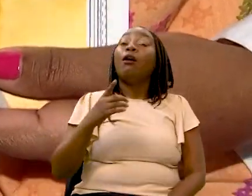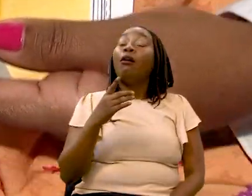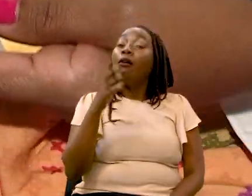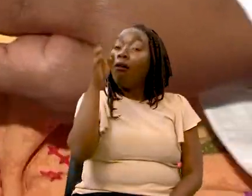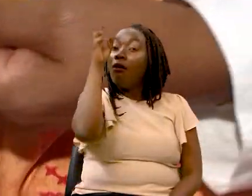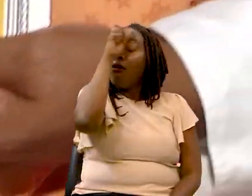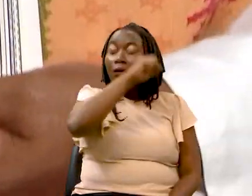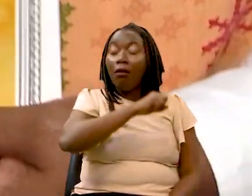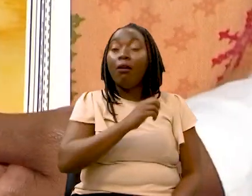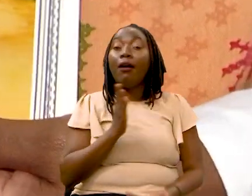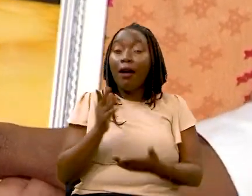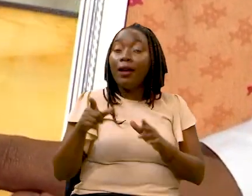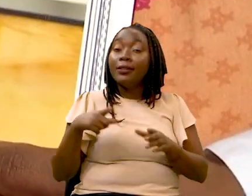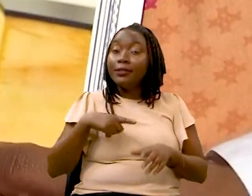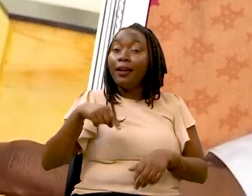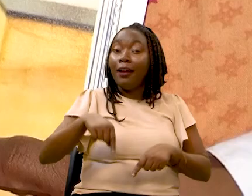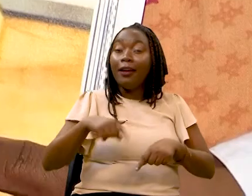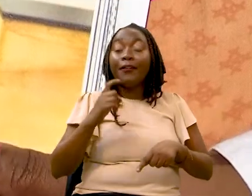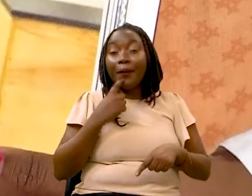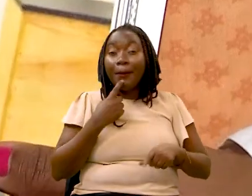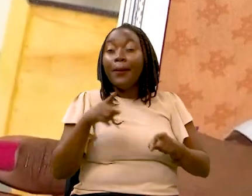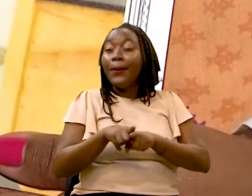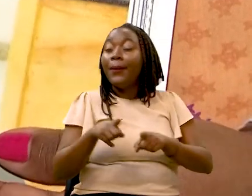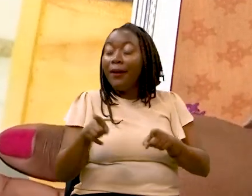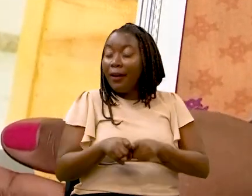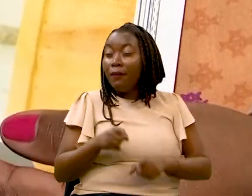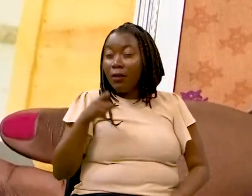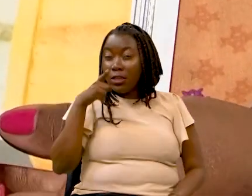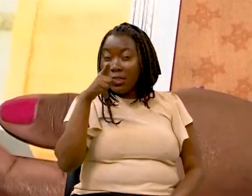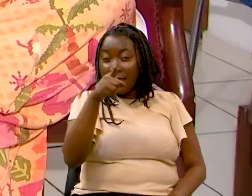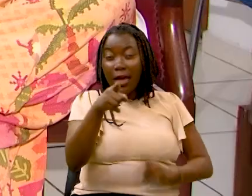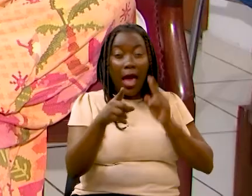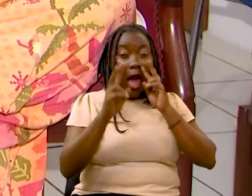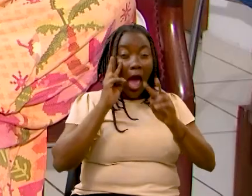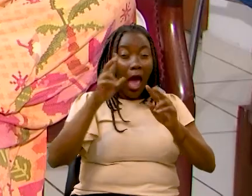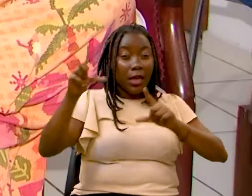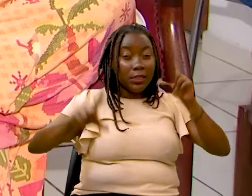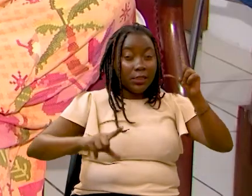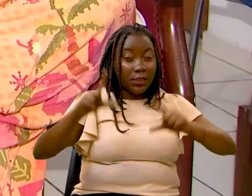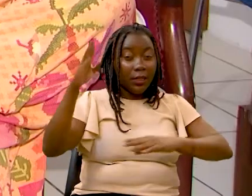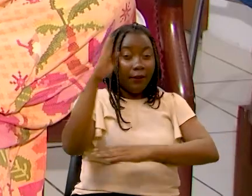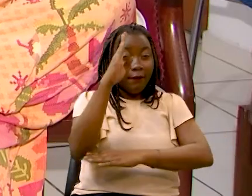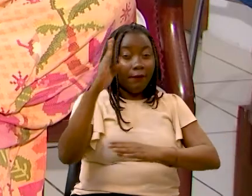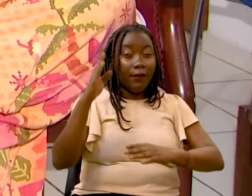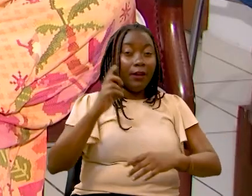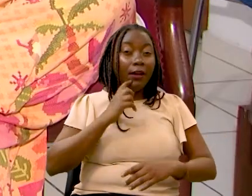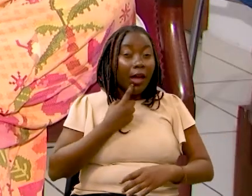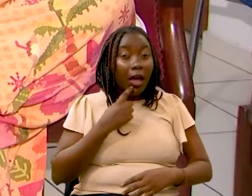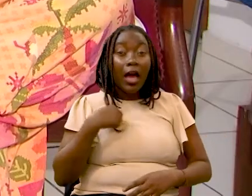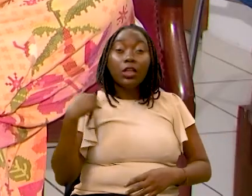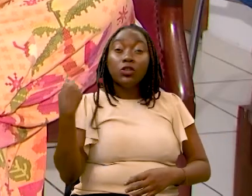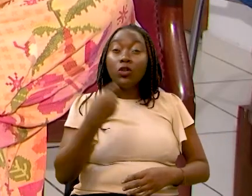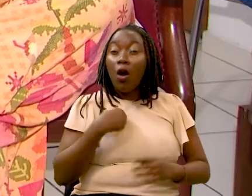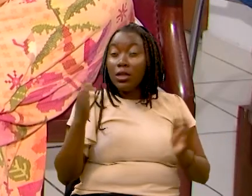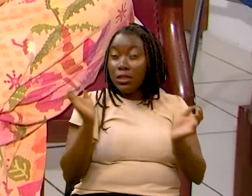essas obras. Ah, tá. E é do Babatologia que tem aqui em Campinas, que a gente, inclusive você que assiste a TV Câmara Campinas,